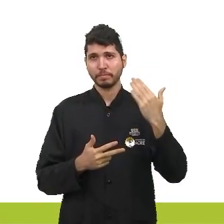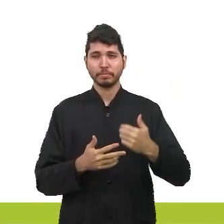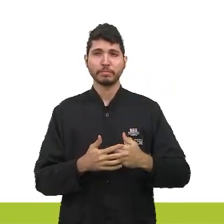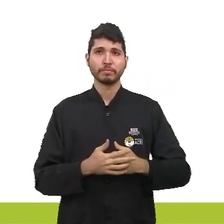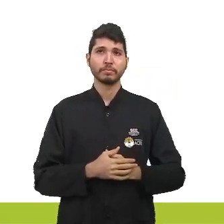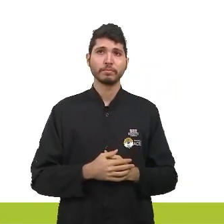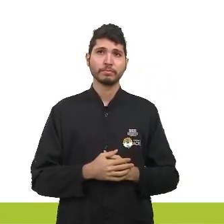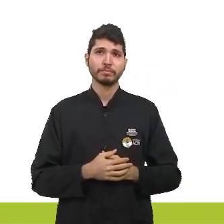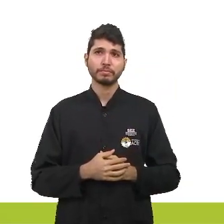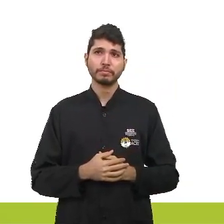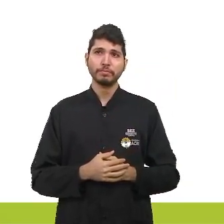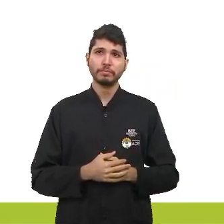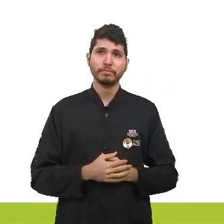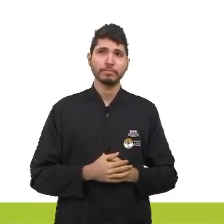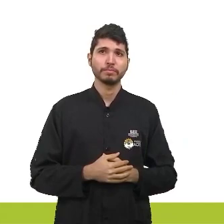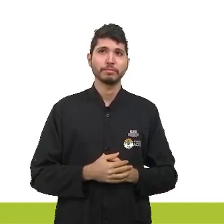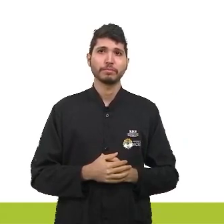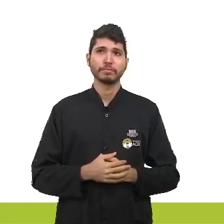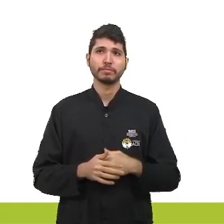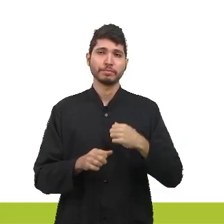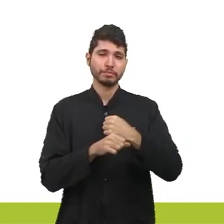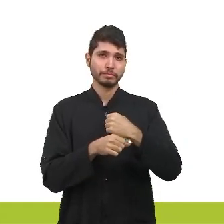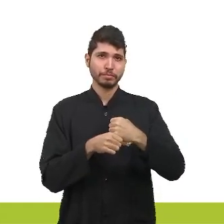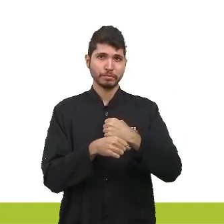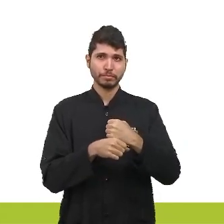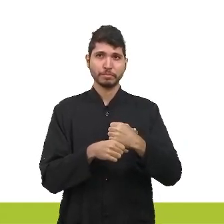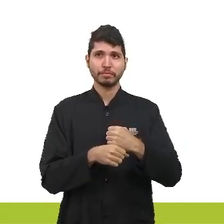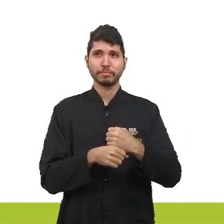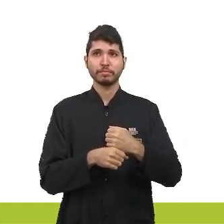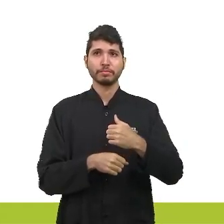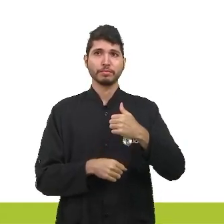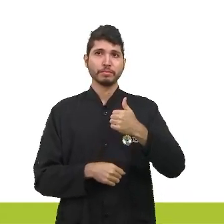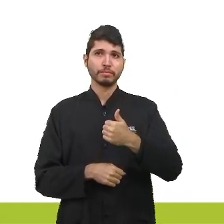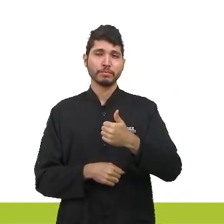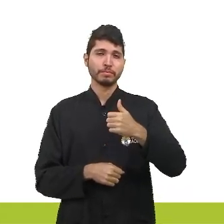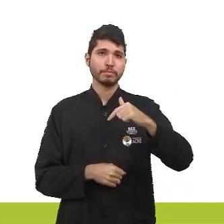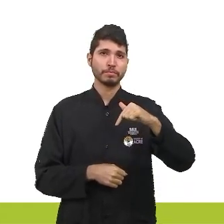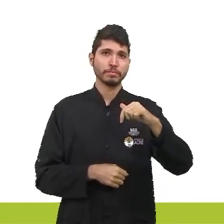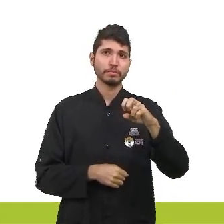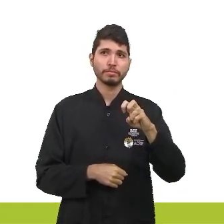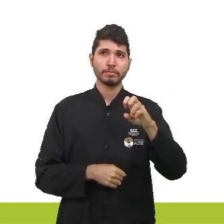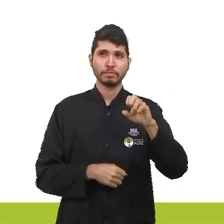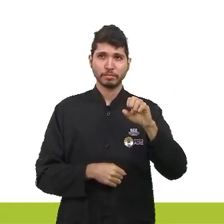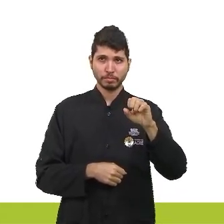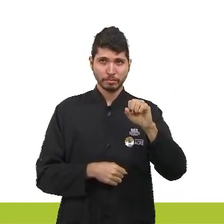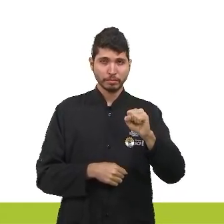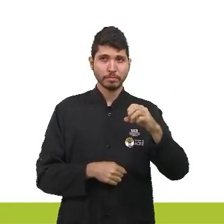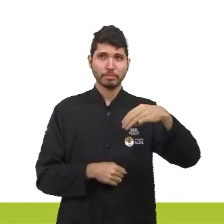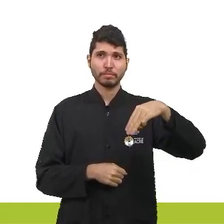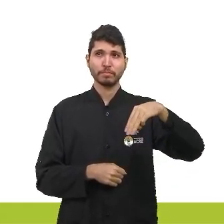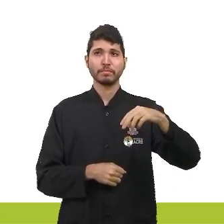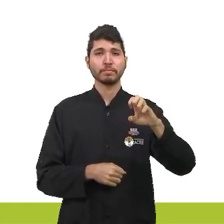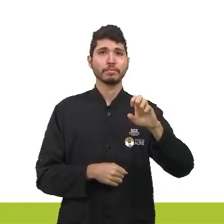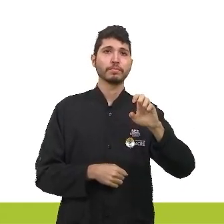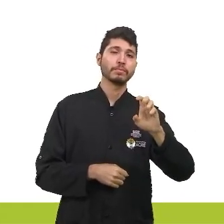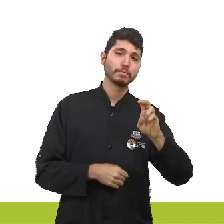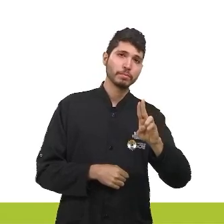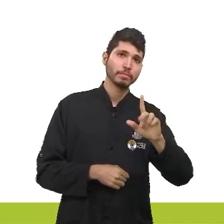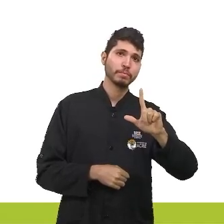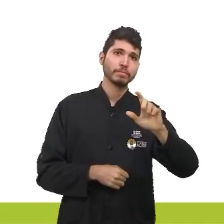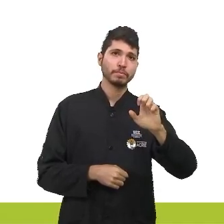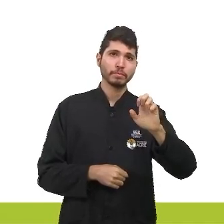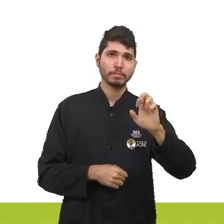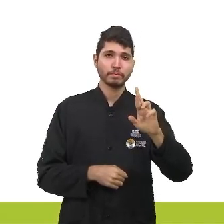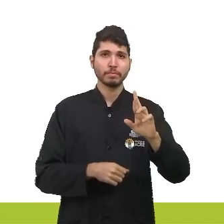No ano de 1751, o matemático Euler conseguiu demonstrar a famosa relação para